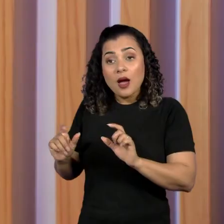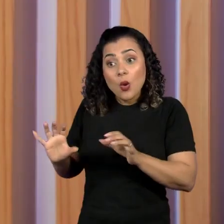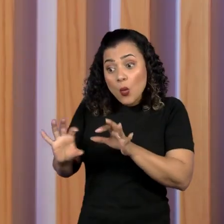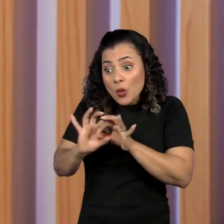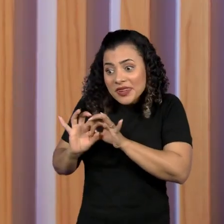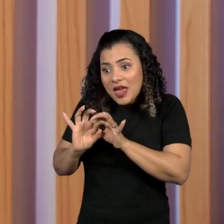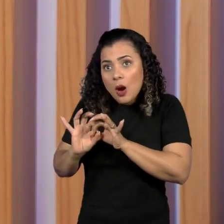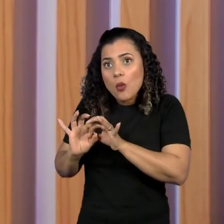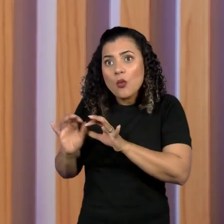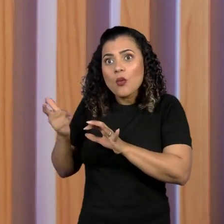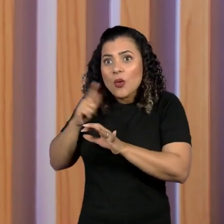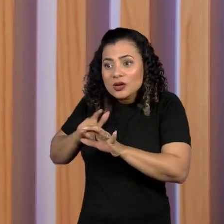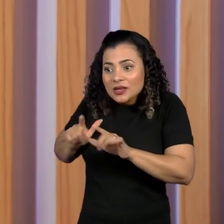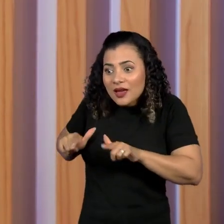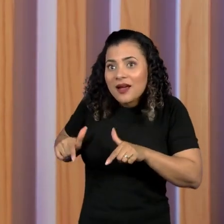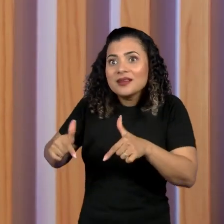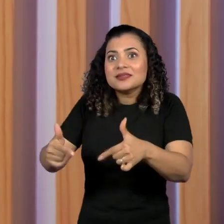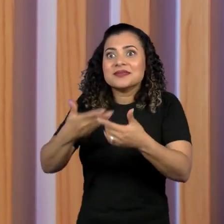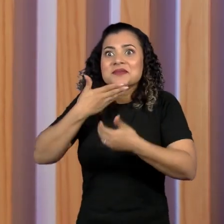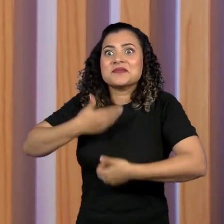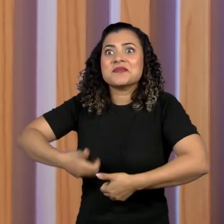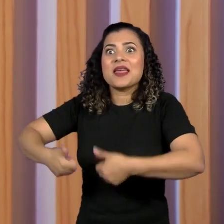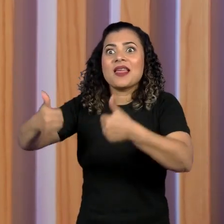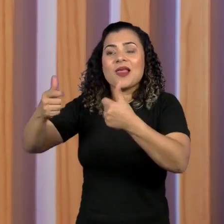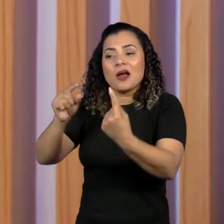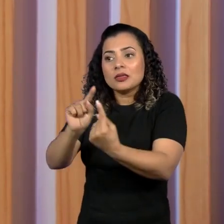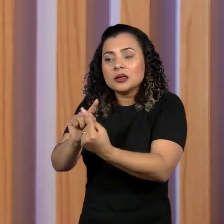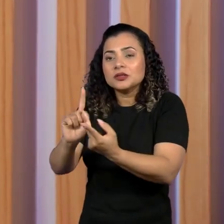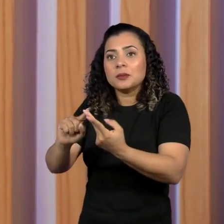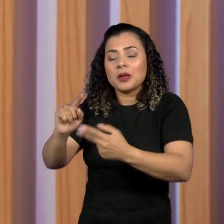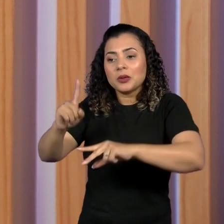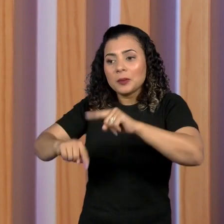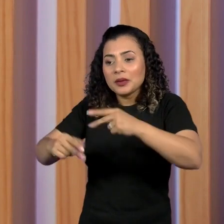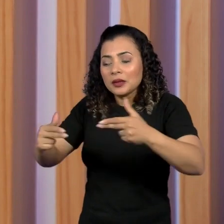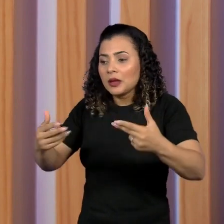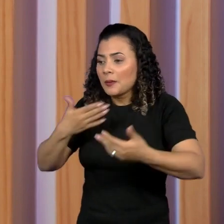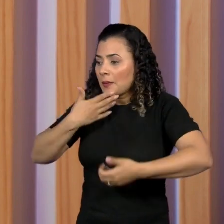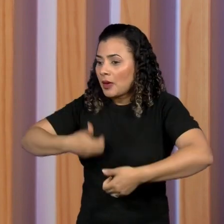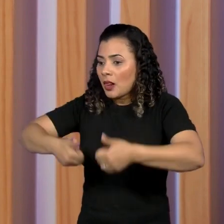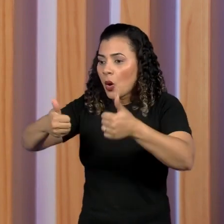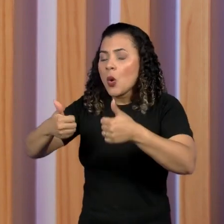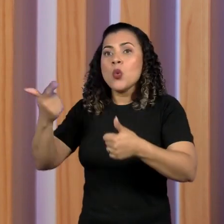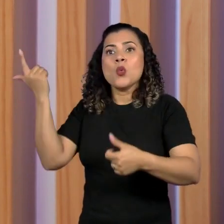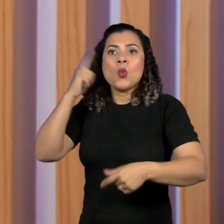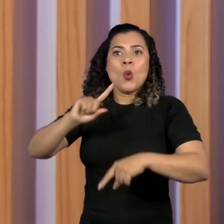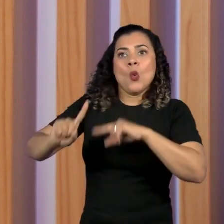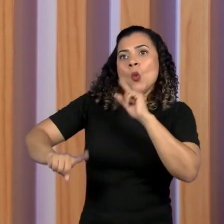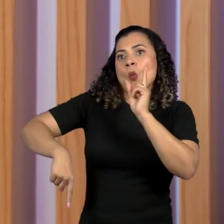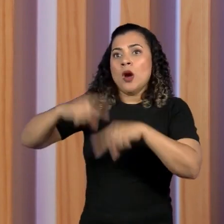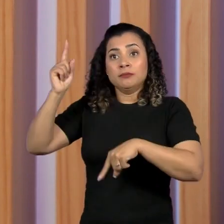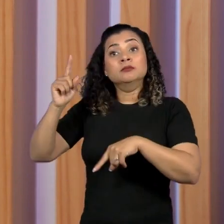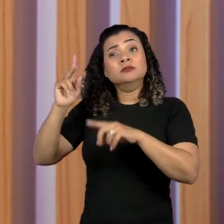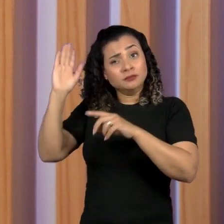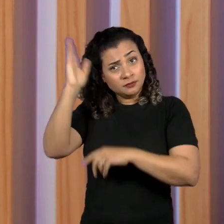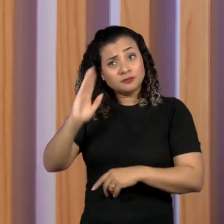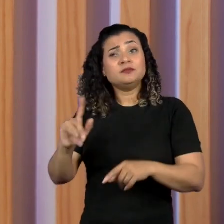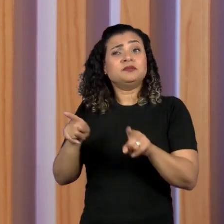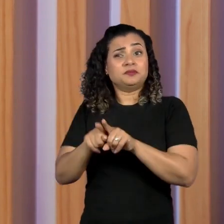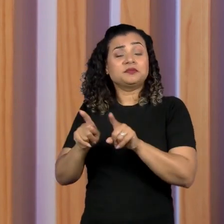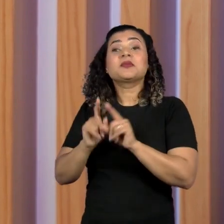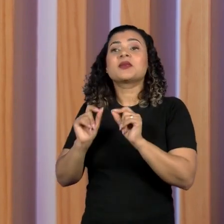gente consegue entregar melhores serviços e produtos, se dá esse sucesso. E o brasileiro também consome